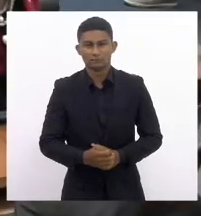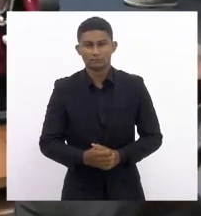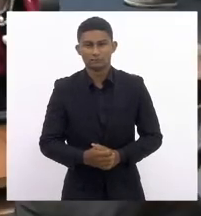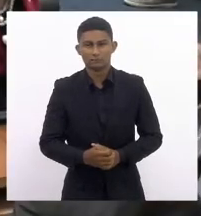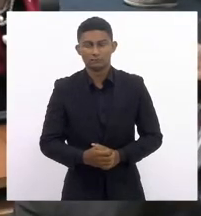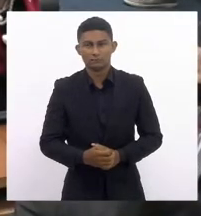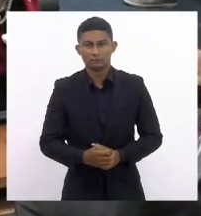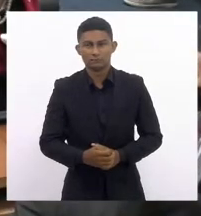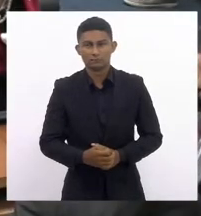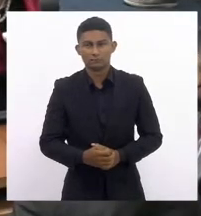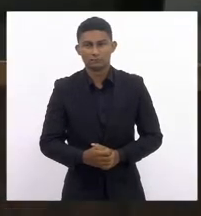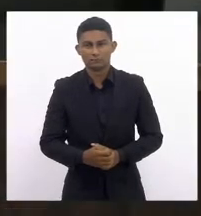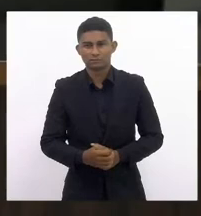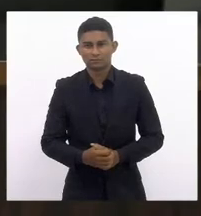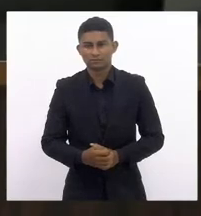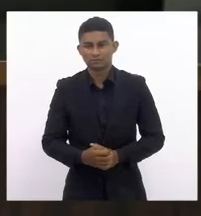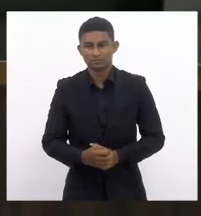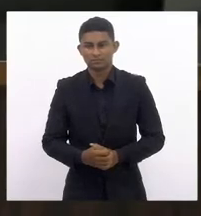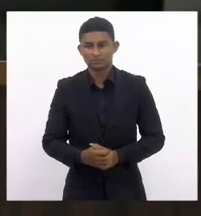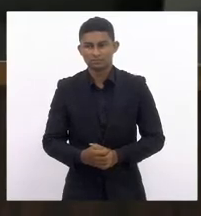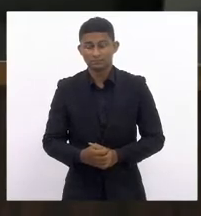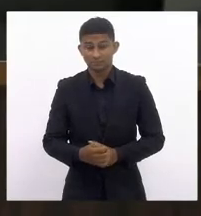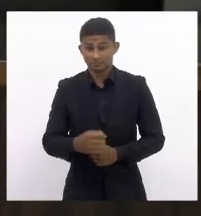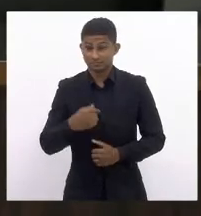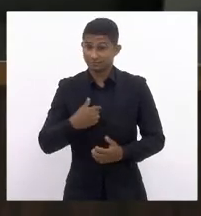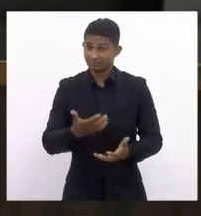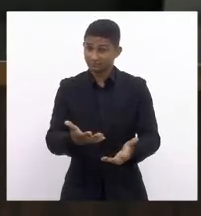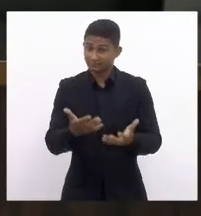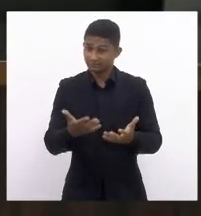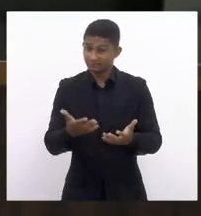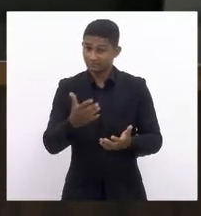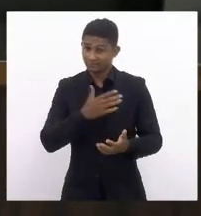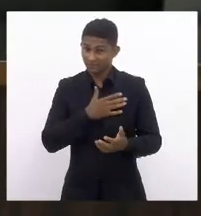Como diz o Sérgio Sampaio, eu quero botar meu bloco na rua.